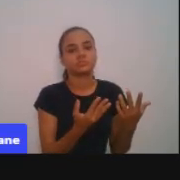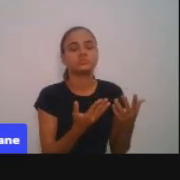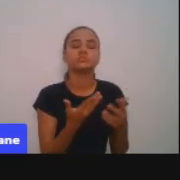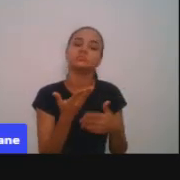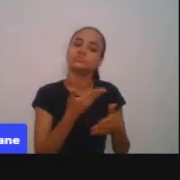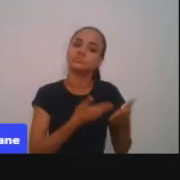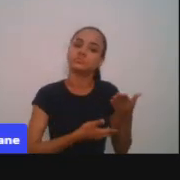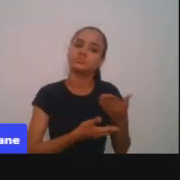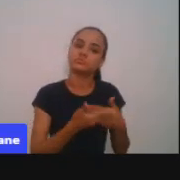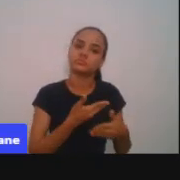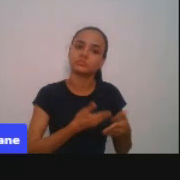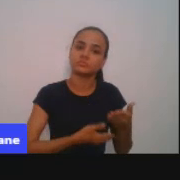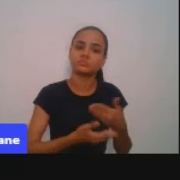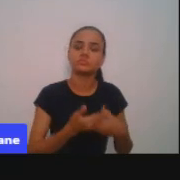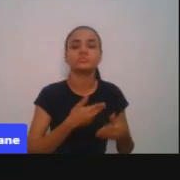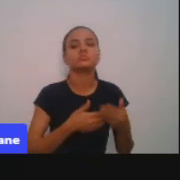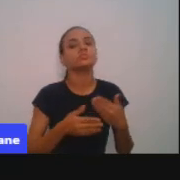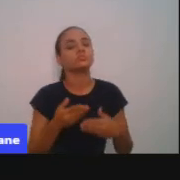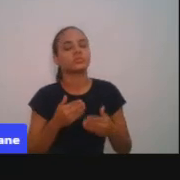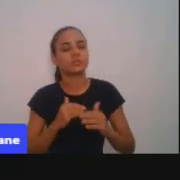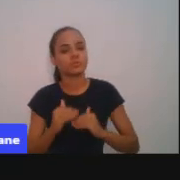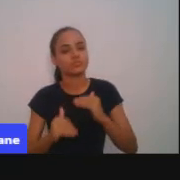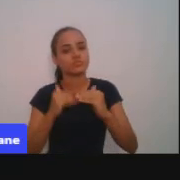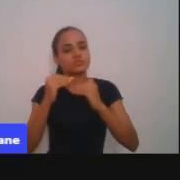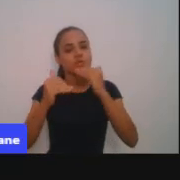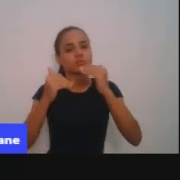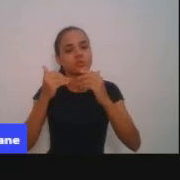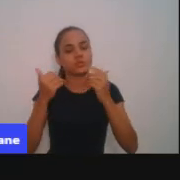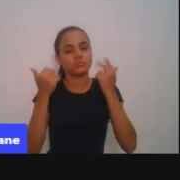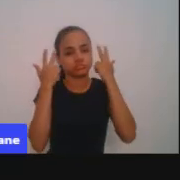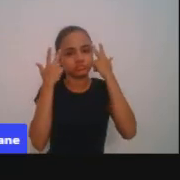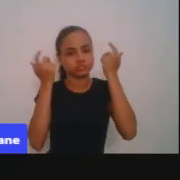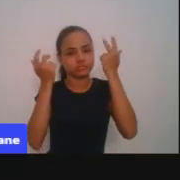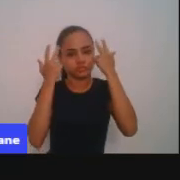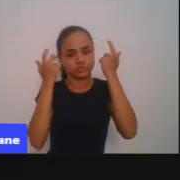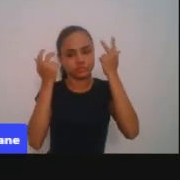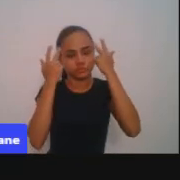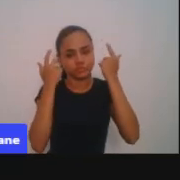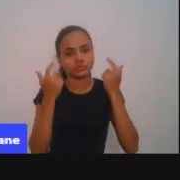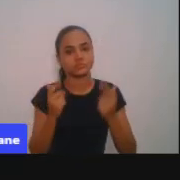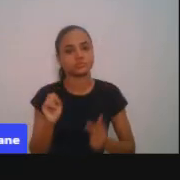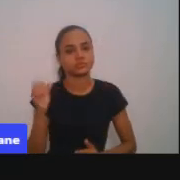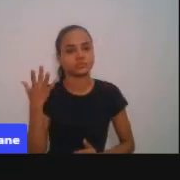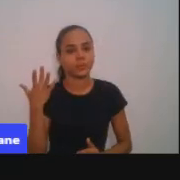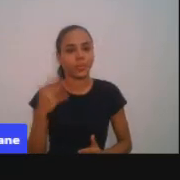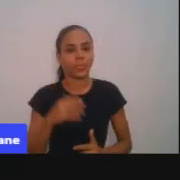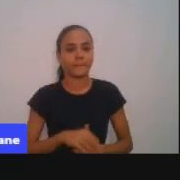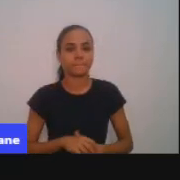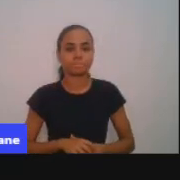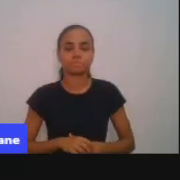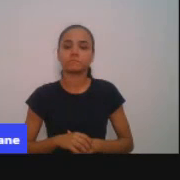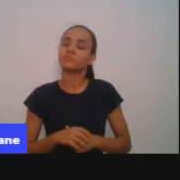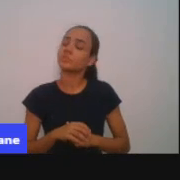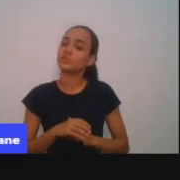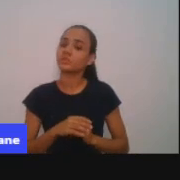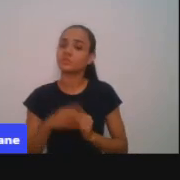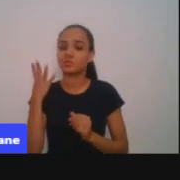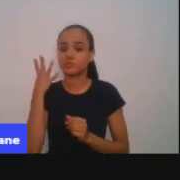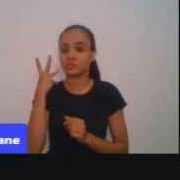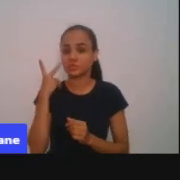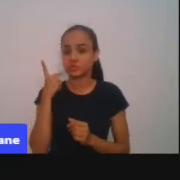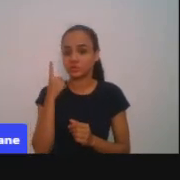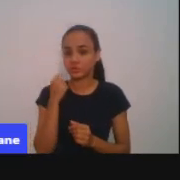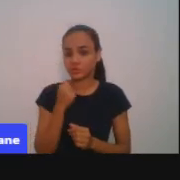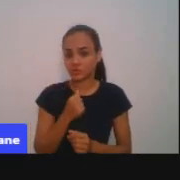tranquila. Então, considerar que as crianças, a gente precisa pensar nesse vínculo, a gente precisa considerar que as